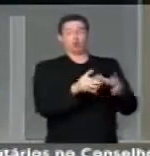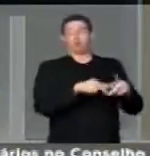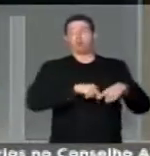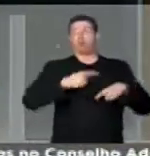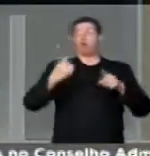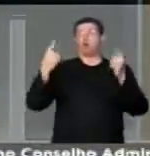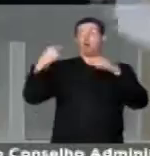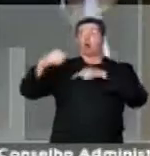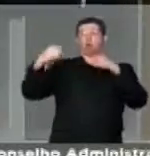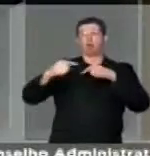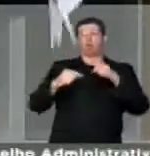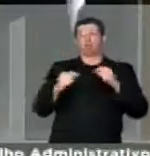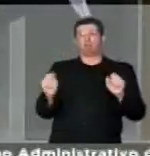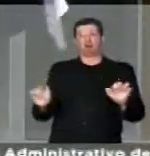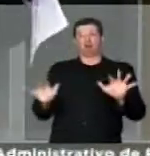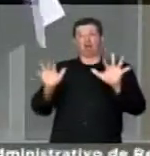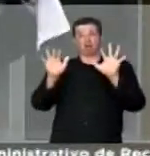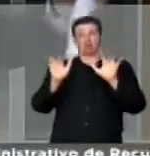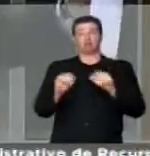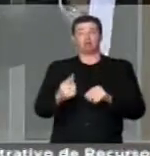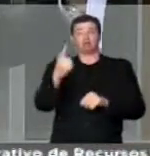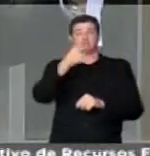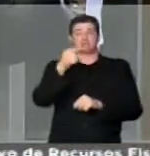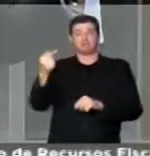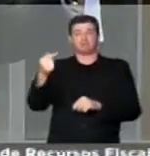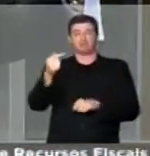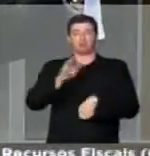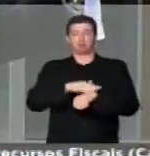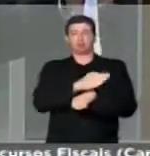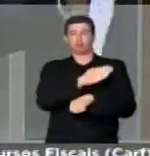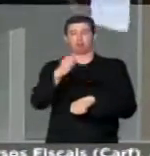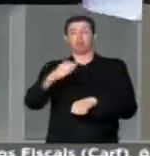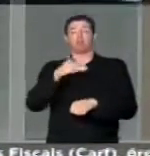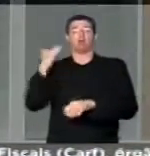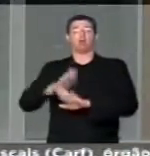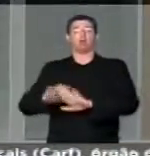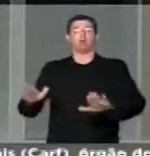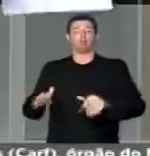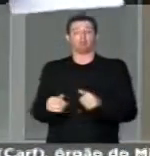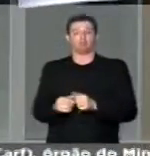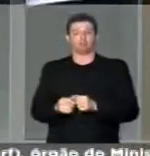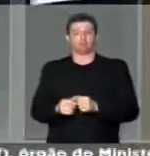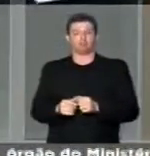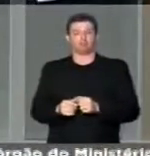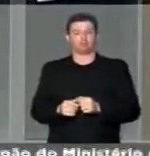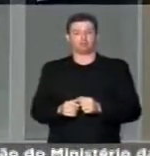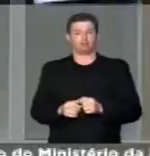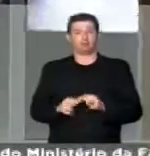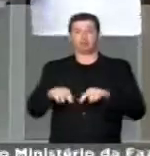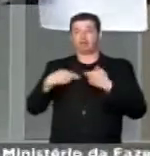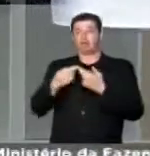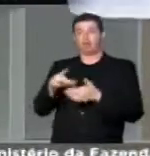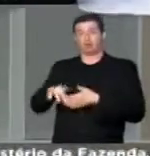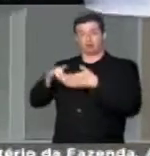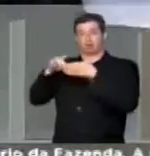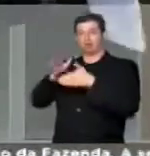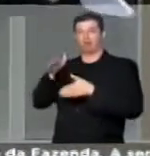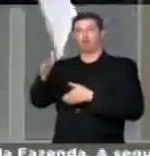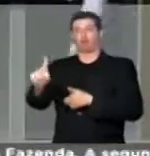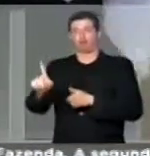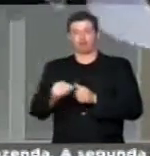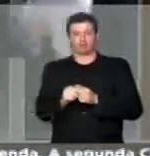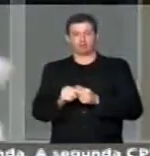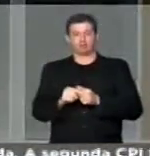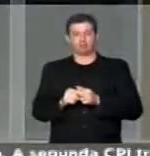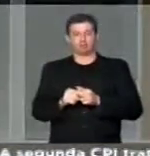plenário, que durou apenas uma semana. Tanto não iam nas reuniões de líderes e